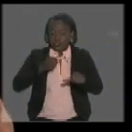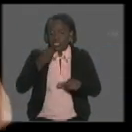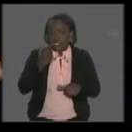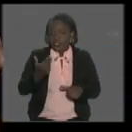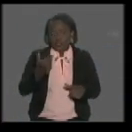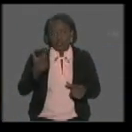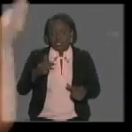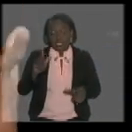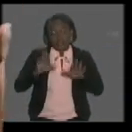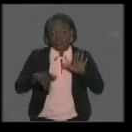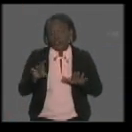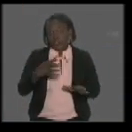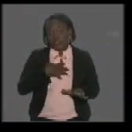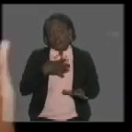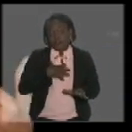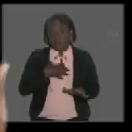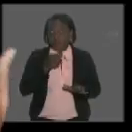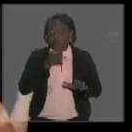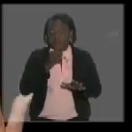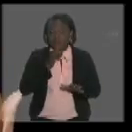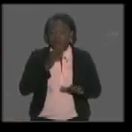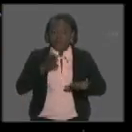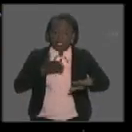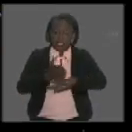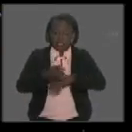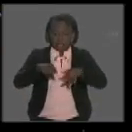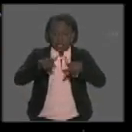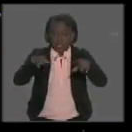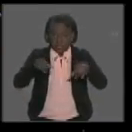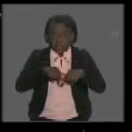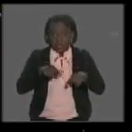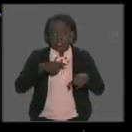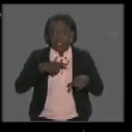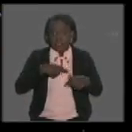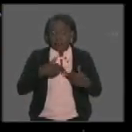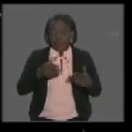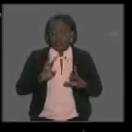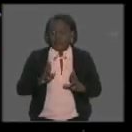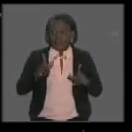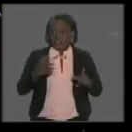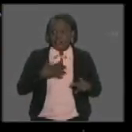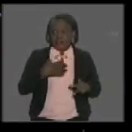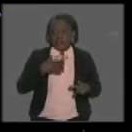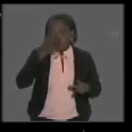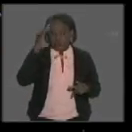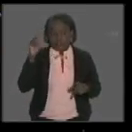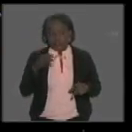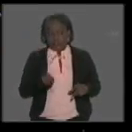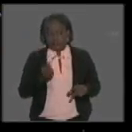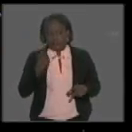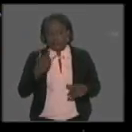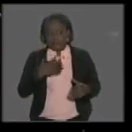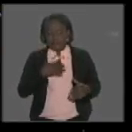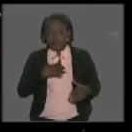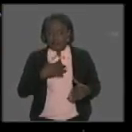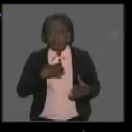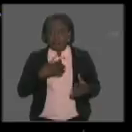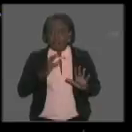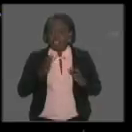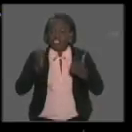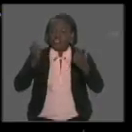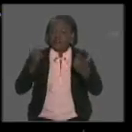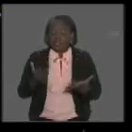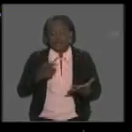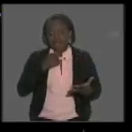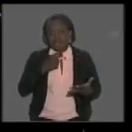língua. Às vezes é um sentimento, você entra numa sala, você sabe que tem alguma coisa estranha, alguém te olha estranho, você sente uma energia, mas a gente não